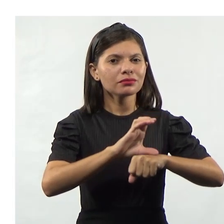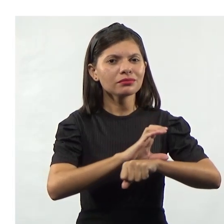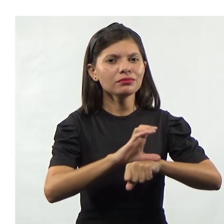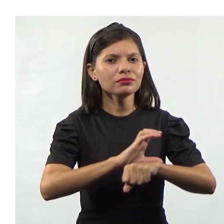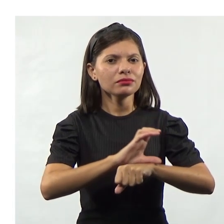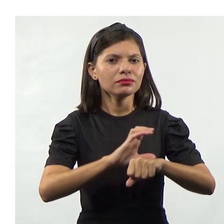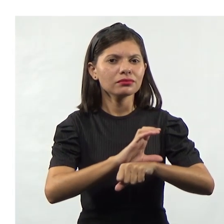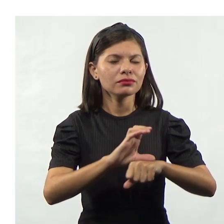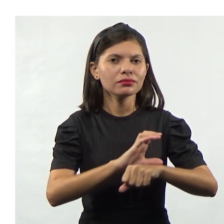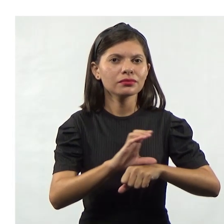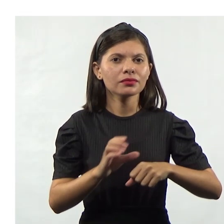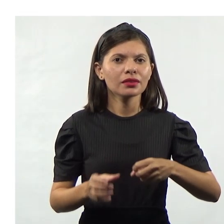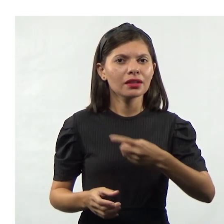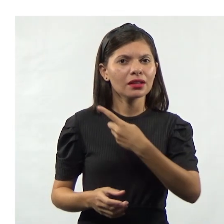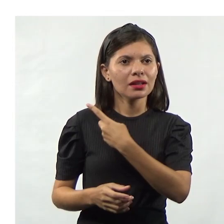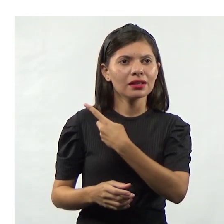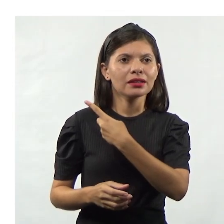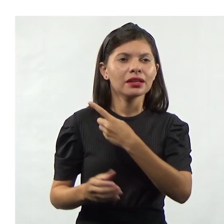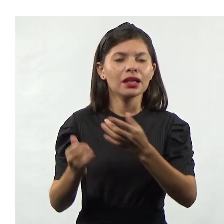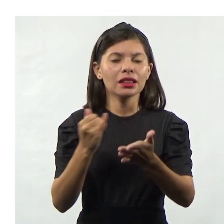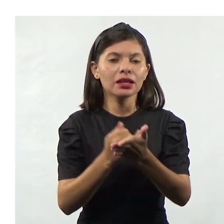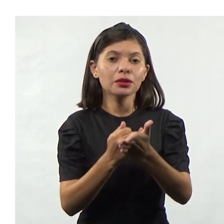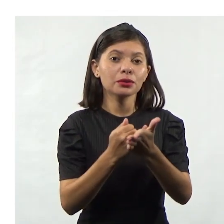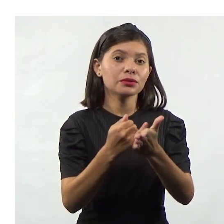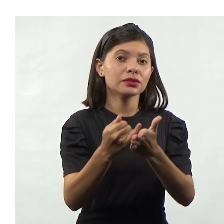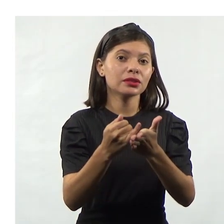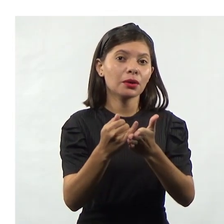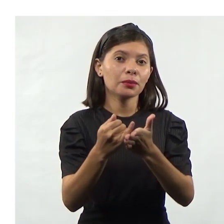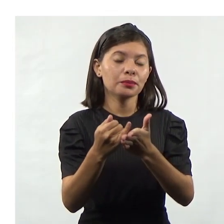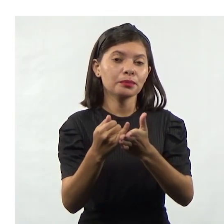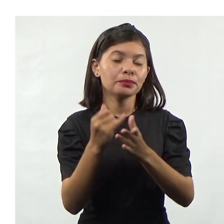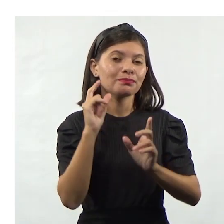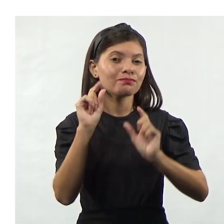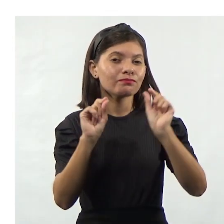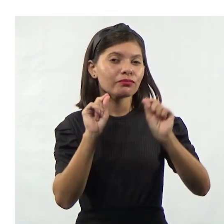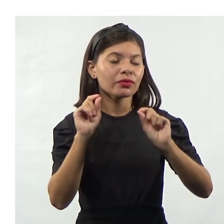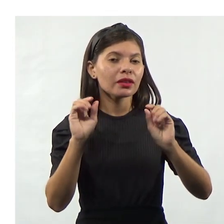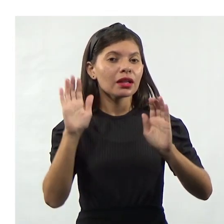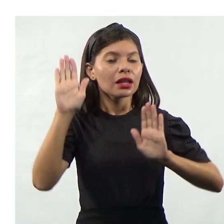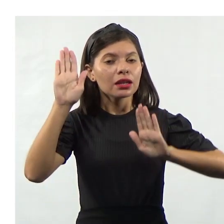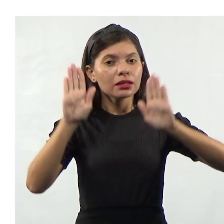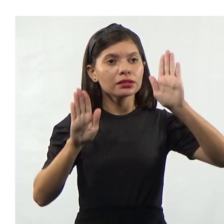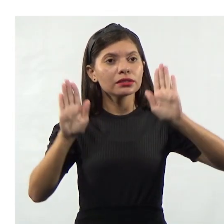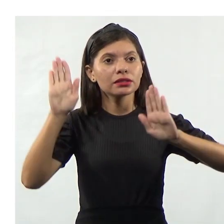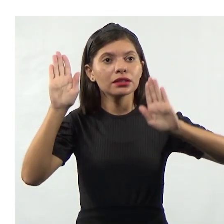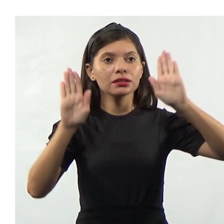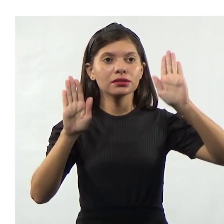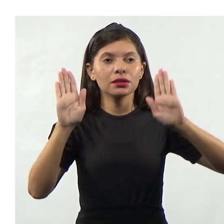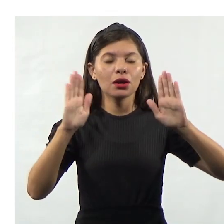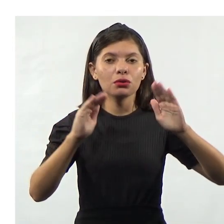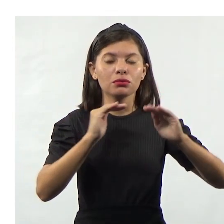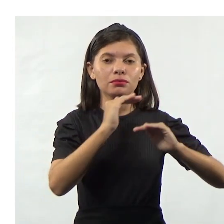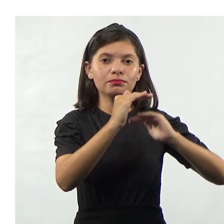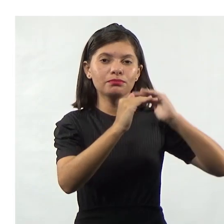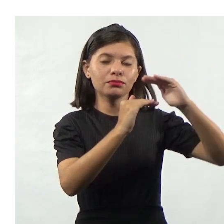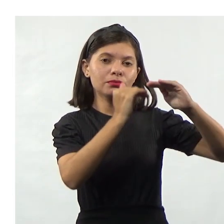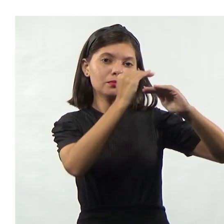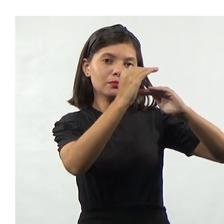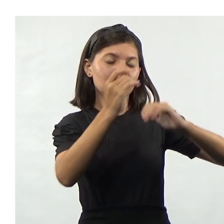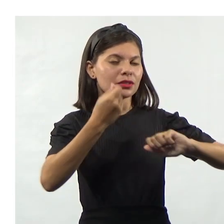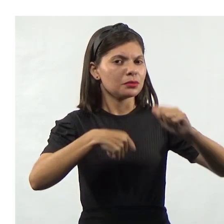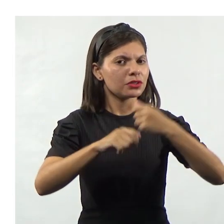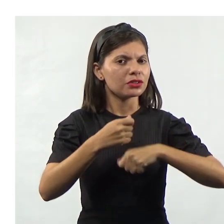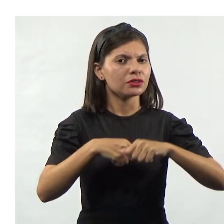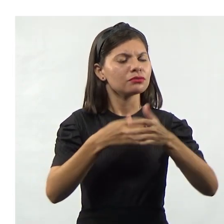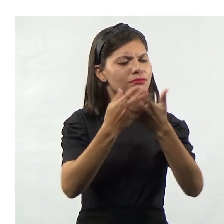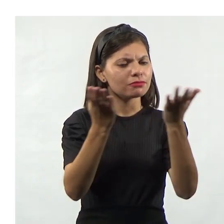constitucional e aqui na introdução temos que dizer que a licitação é um processo